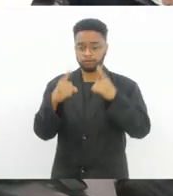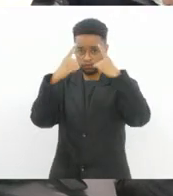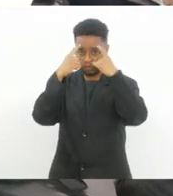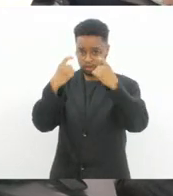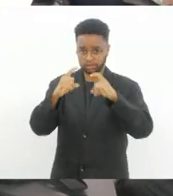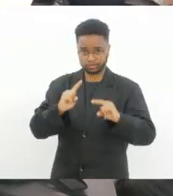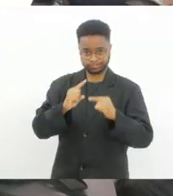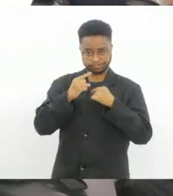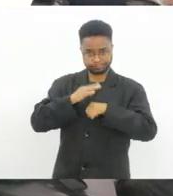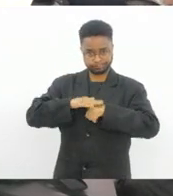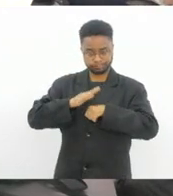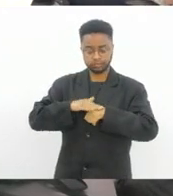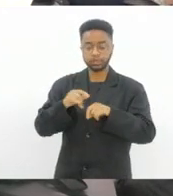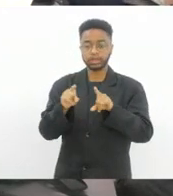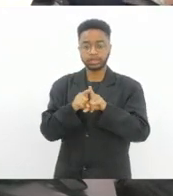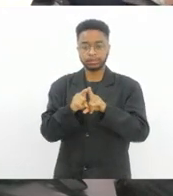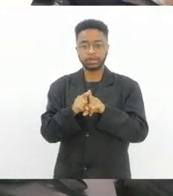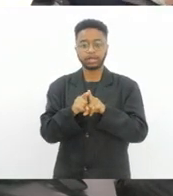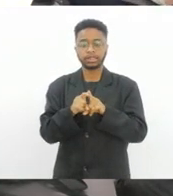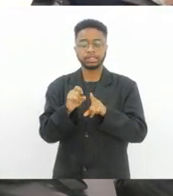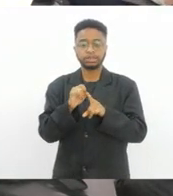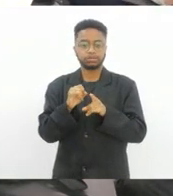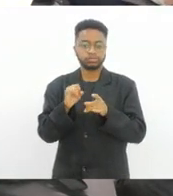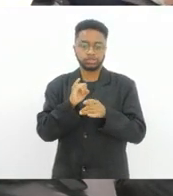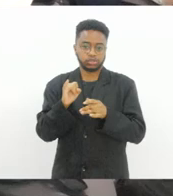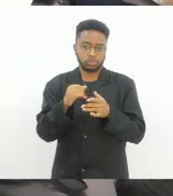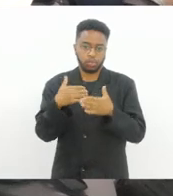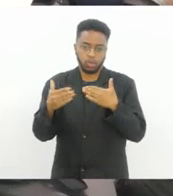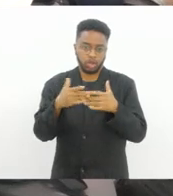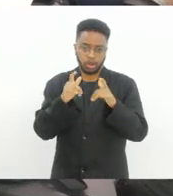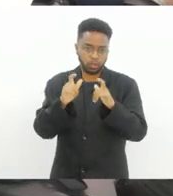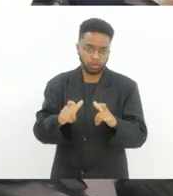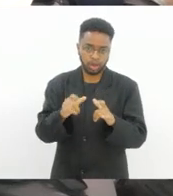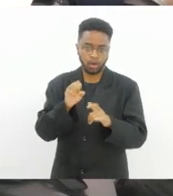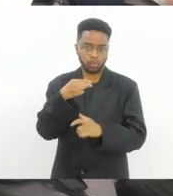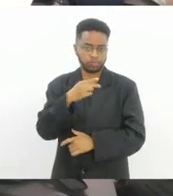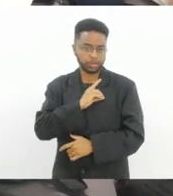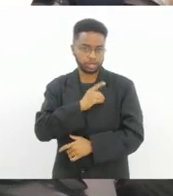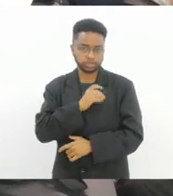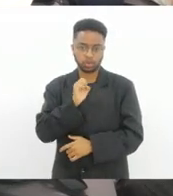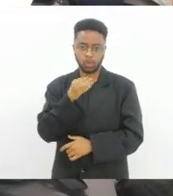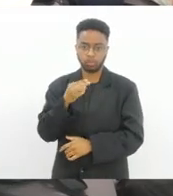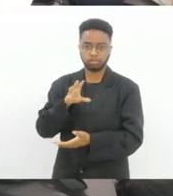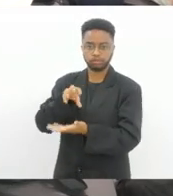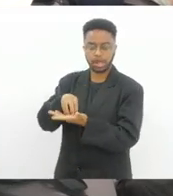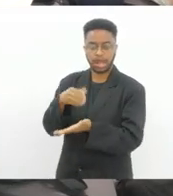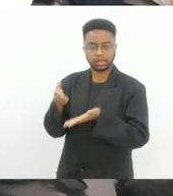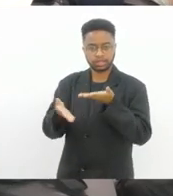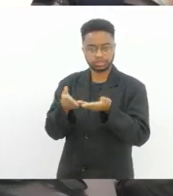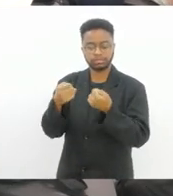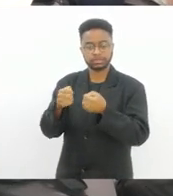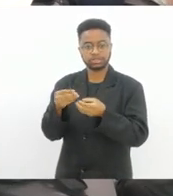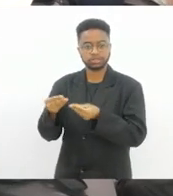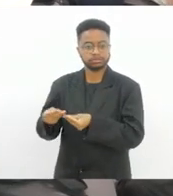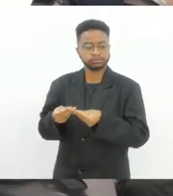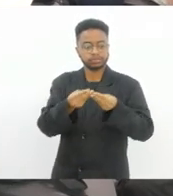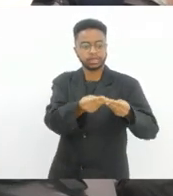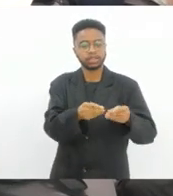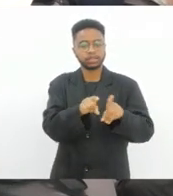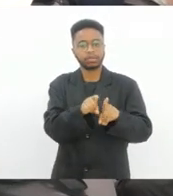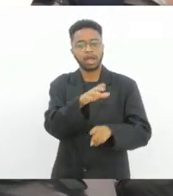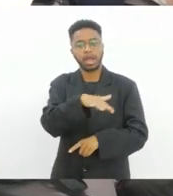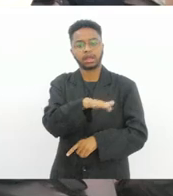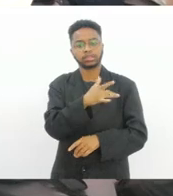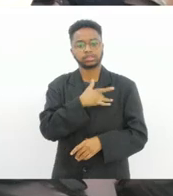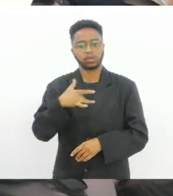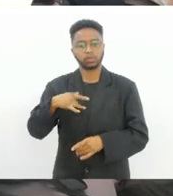a porta aberta que a gente tiver, seja um centro de atendimento, seja as delegacias, também encaminhe para a saúde, para a gente conseguir